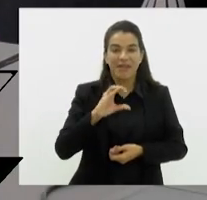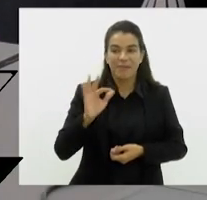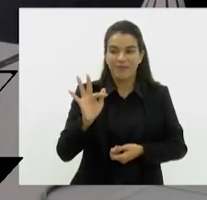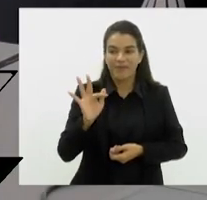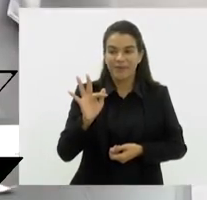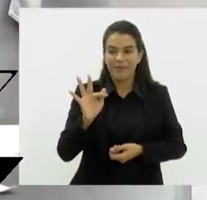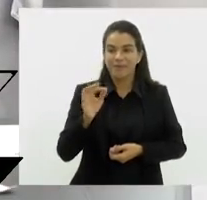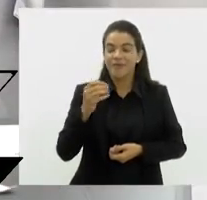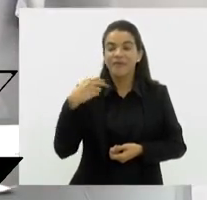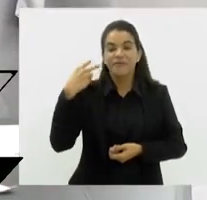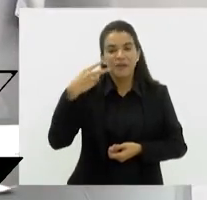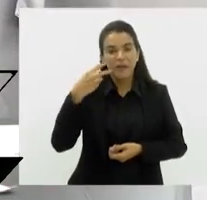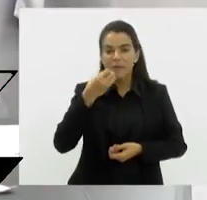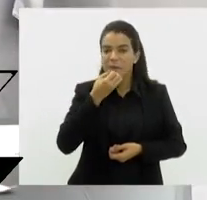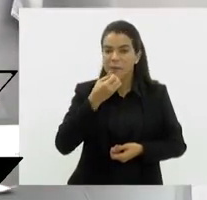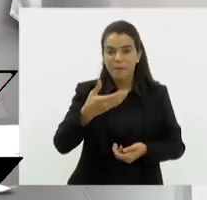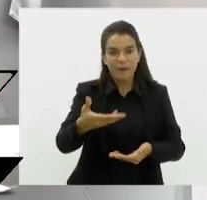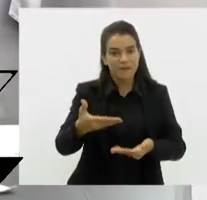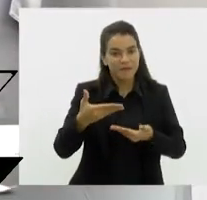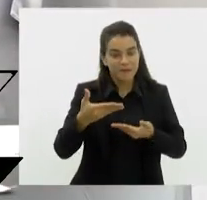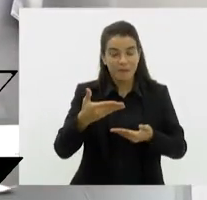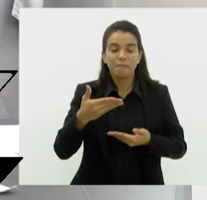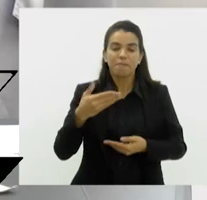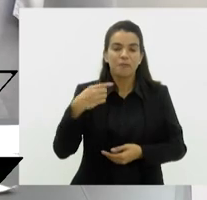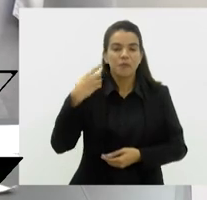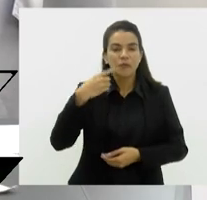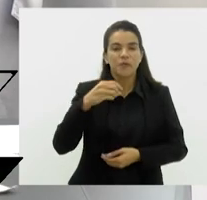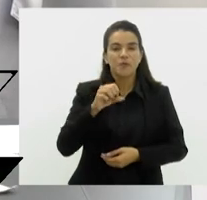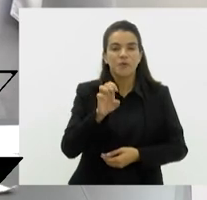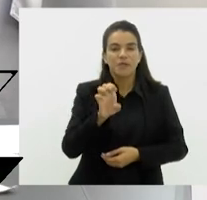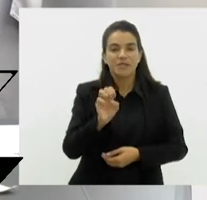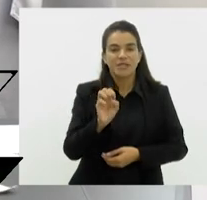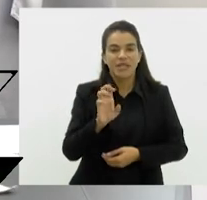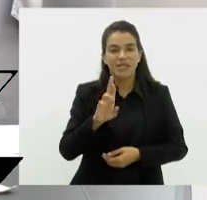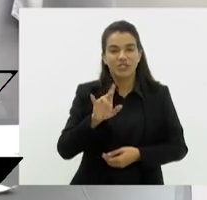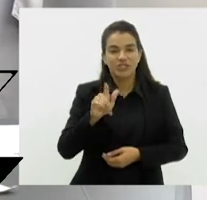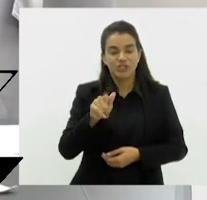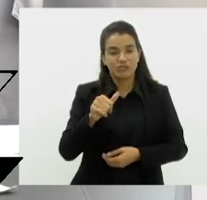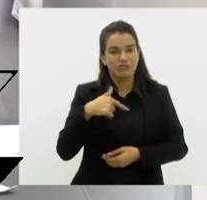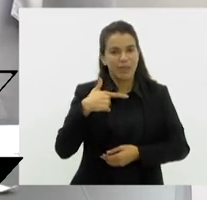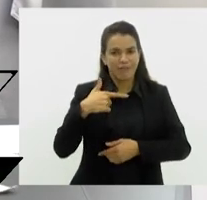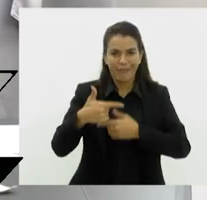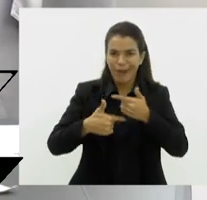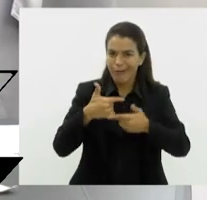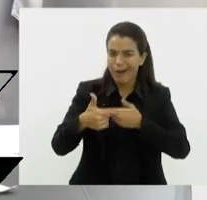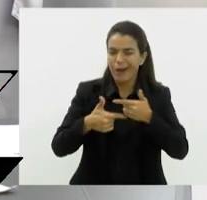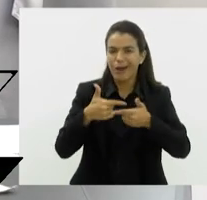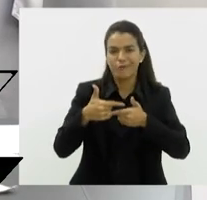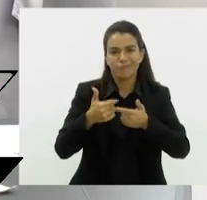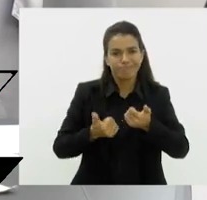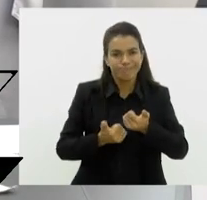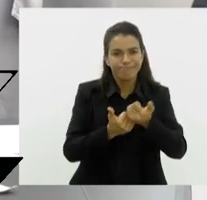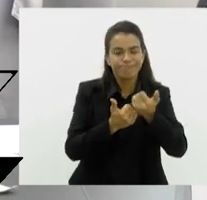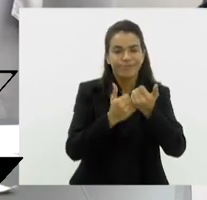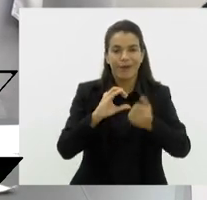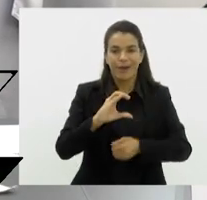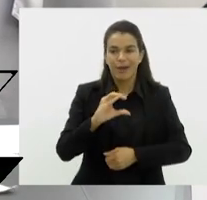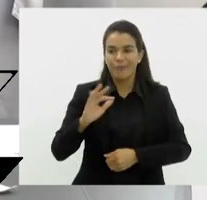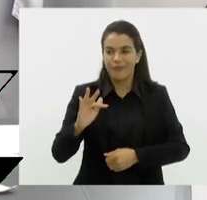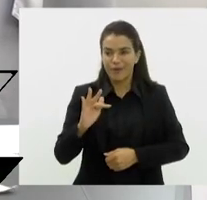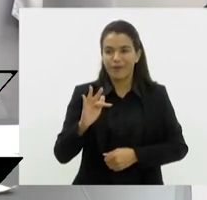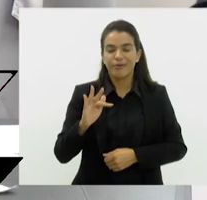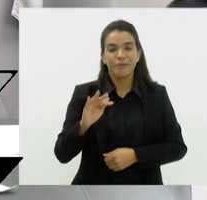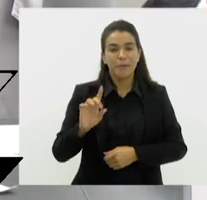Vereadora, seja muito bem-vinda. Doutor Serginho, que eu tenho certeza que tem muito a fazer pela cidade de Cabo Frio ainda, faz muito aqui pela CCJ, desde a